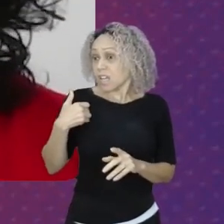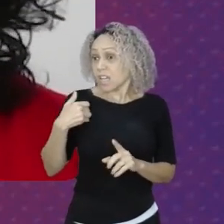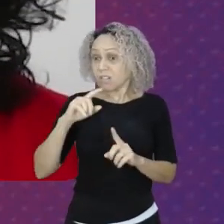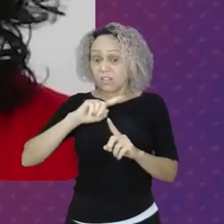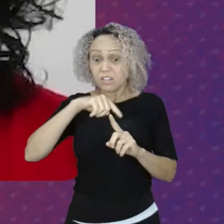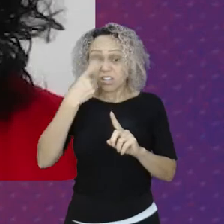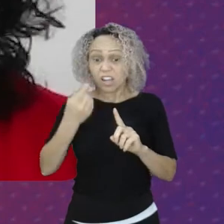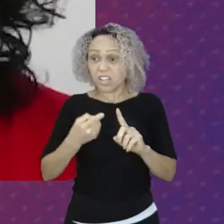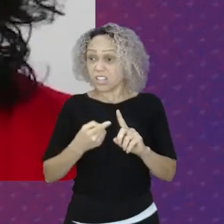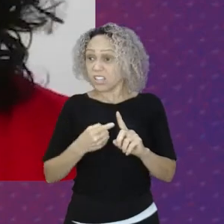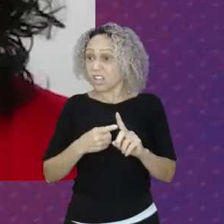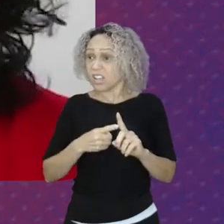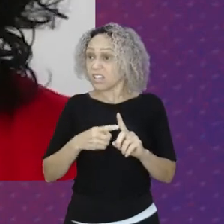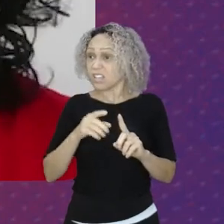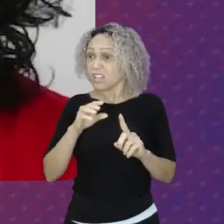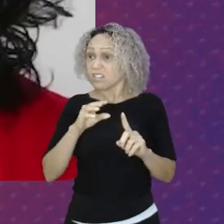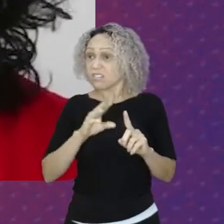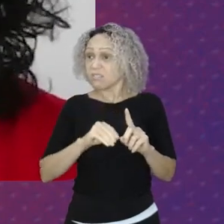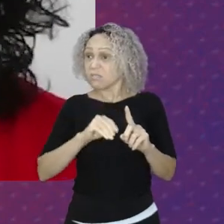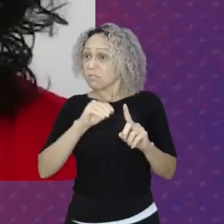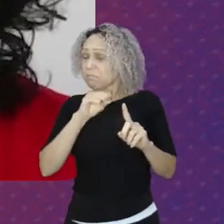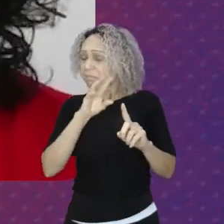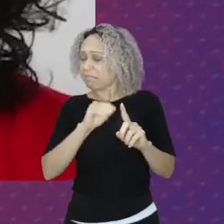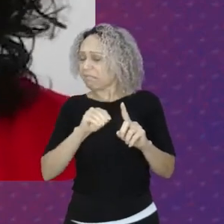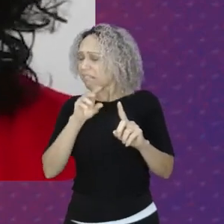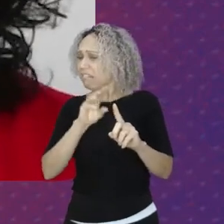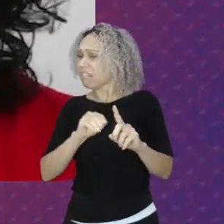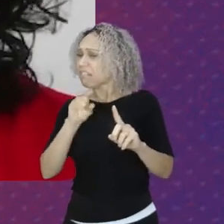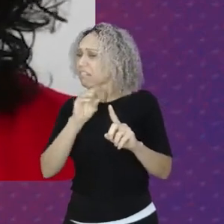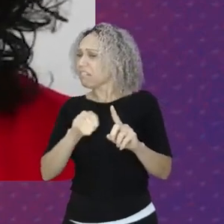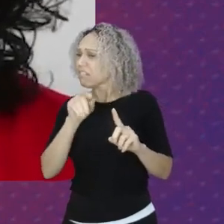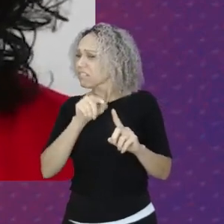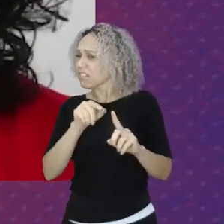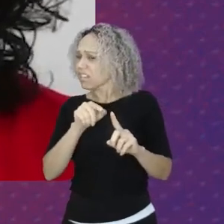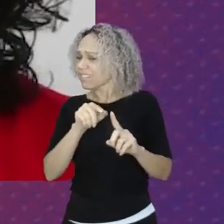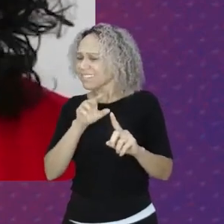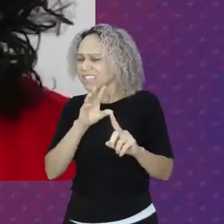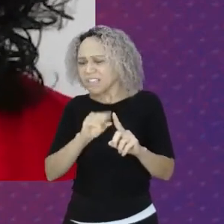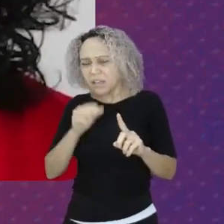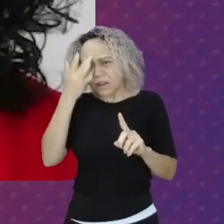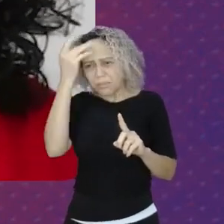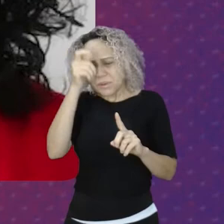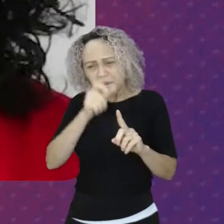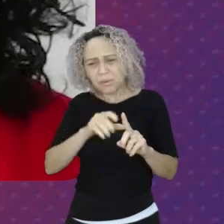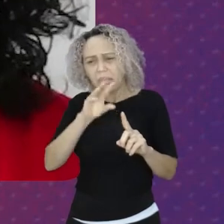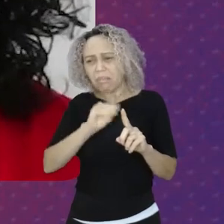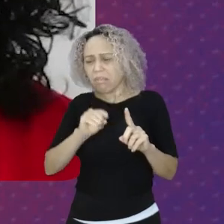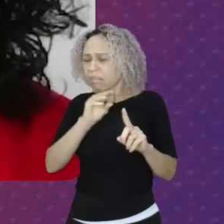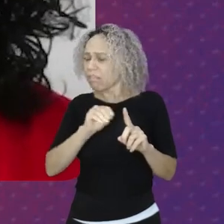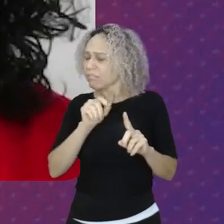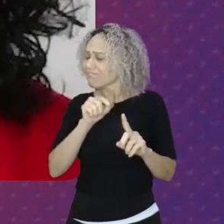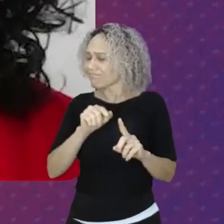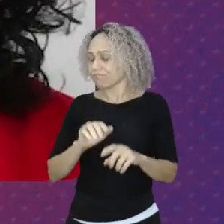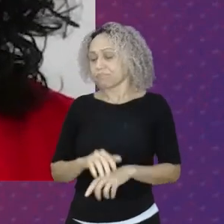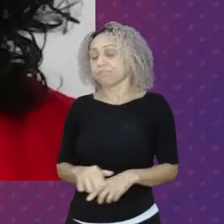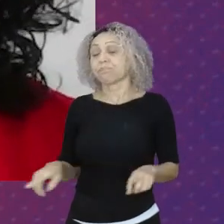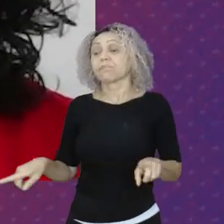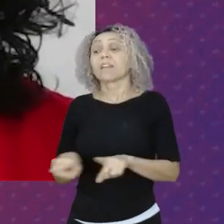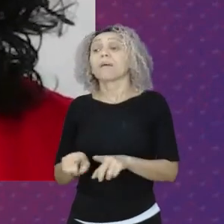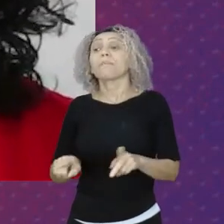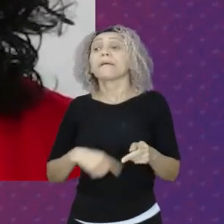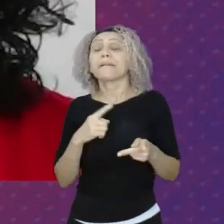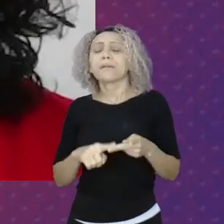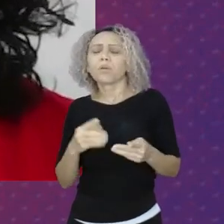ser caracterizado e tratado como tal. Outras formas de identificar a violência sexual